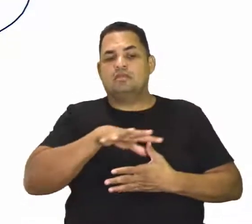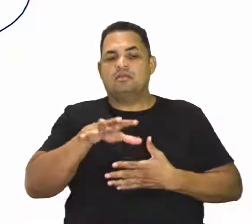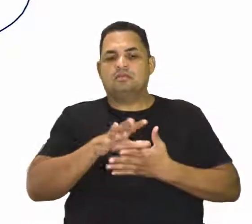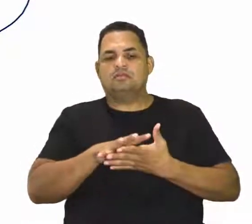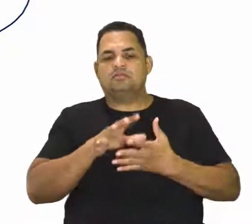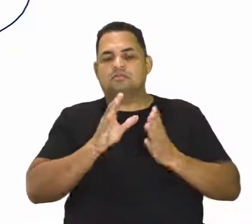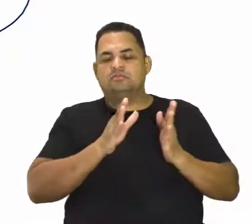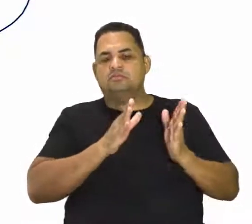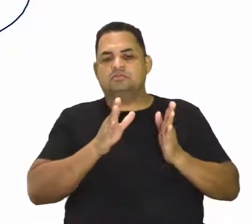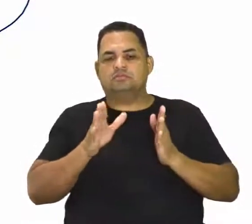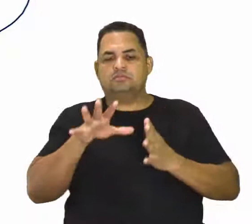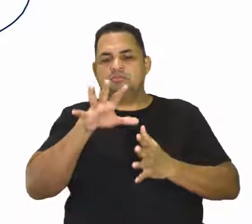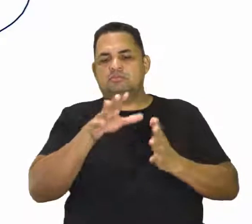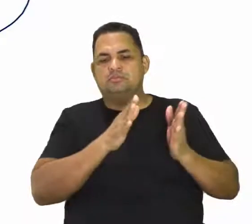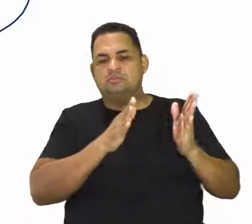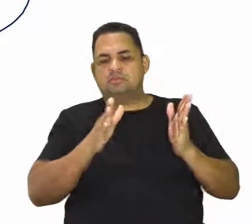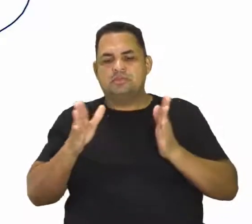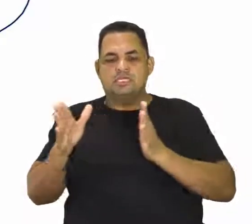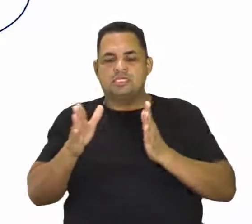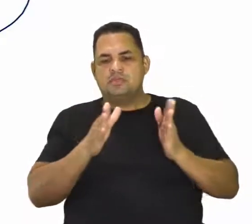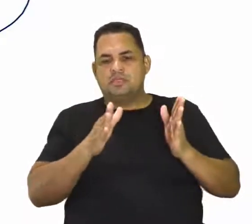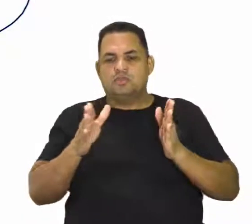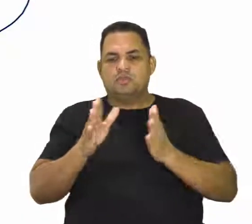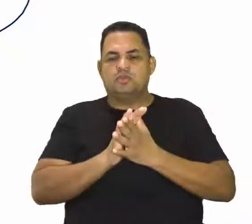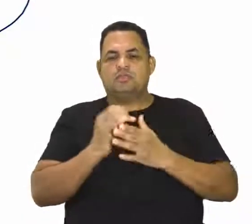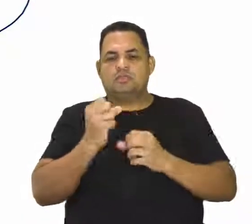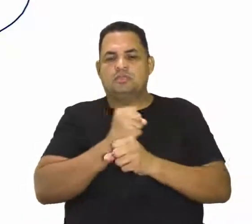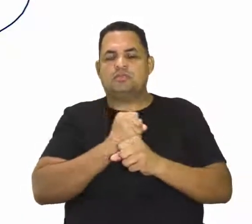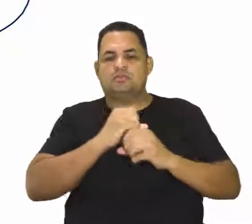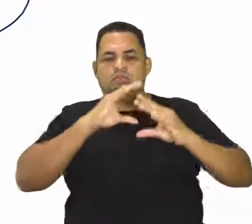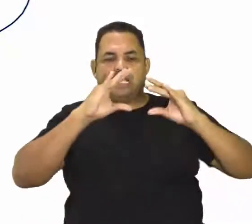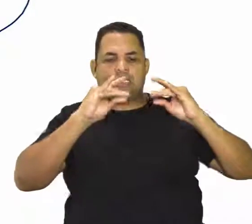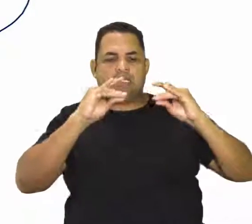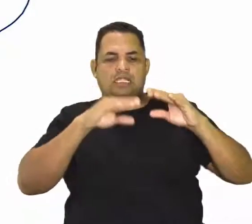ficam mais alagadas ou